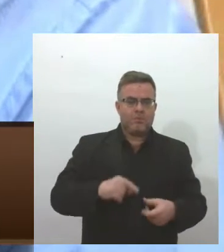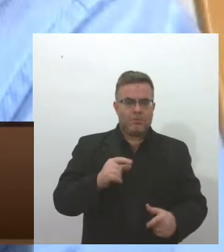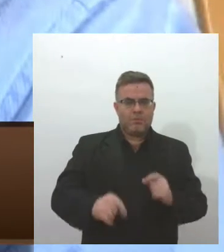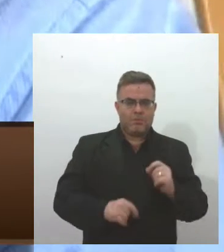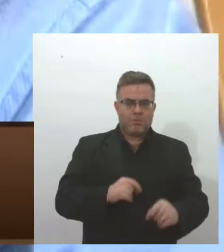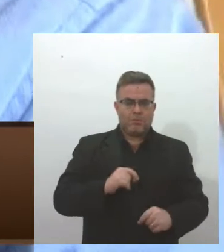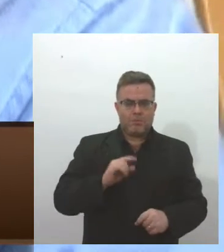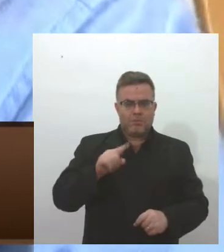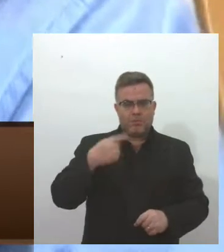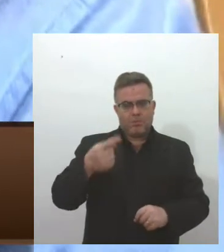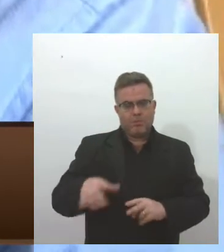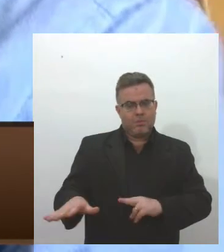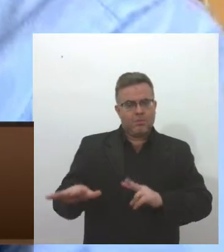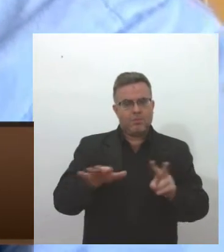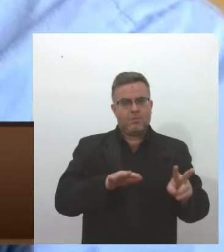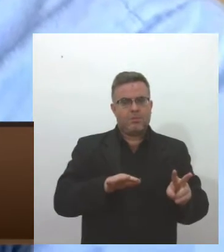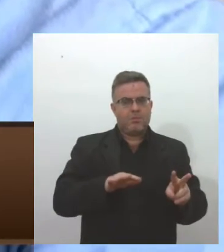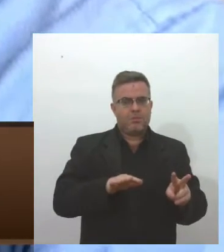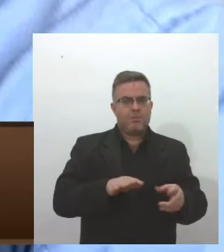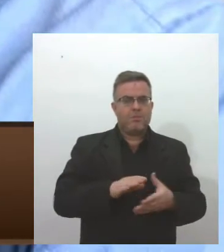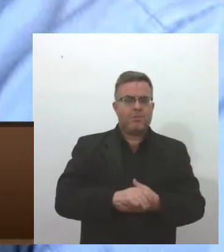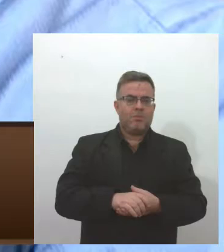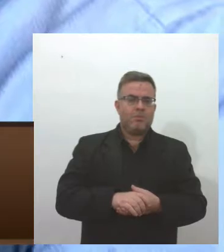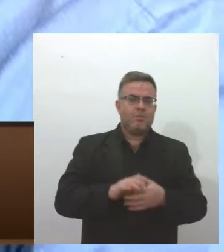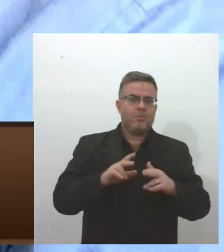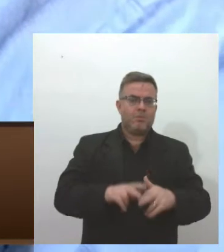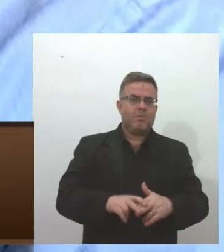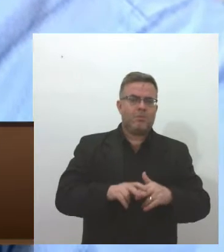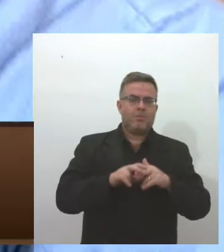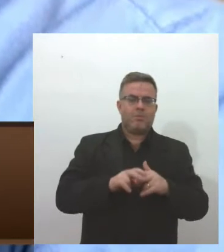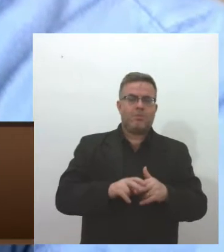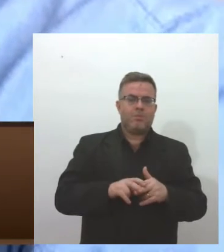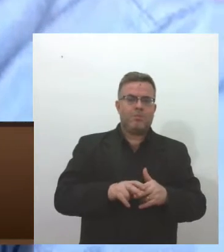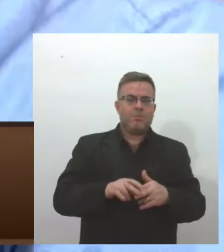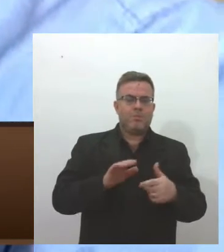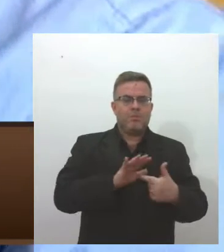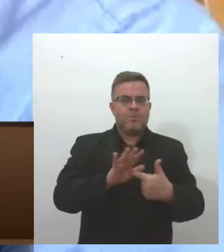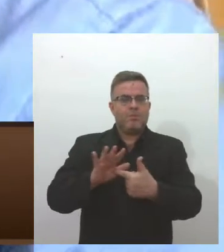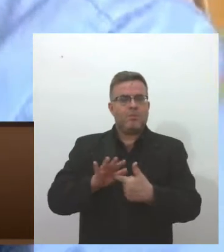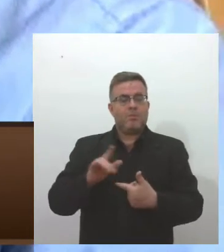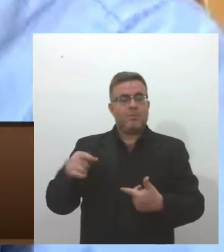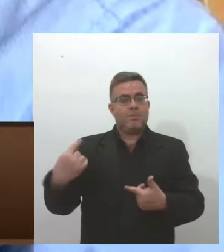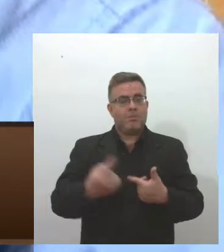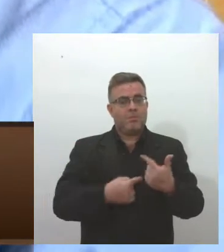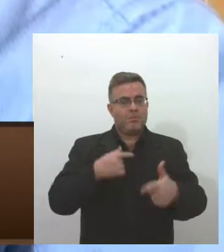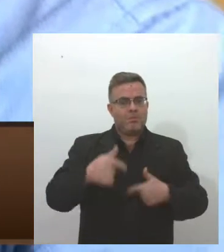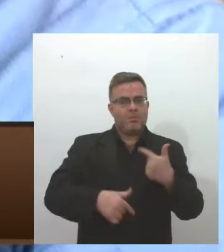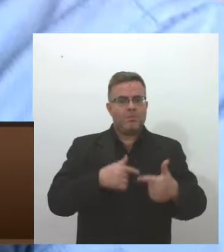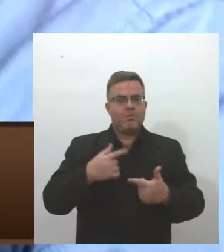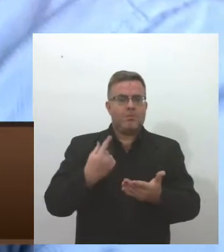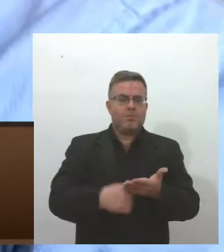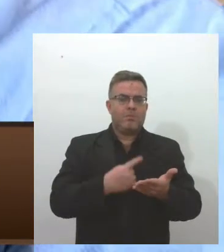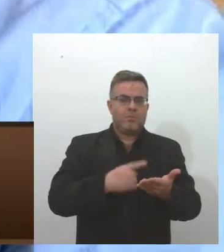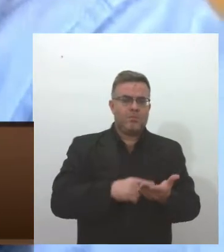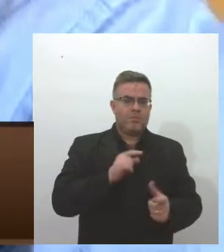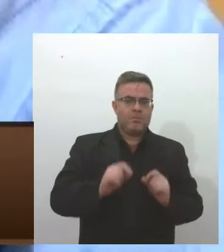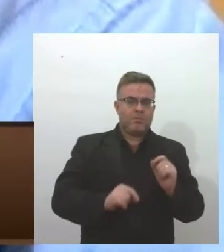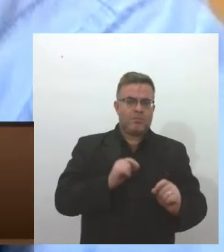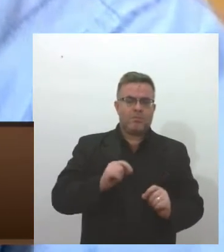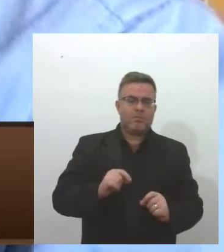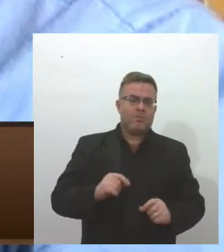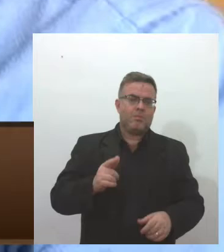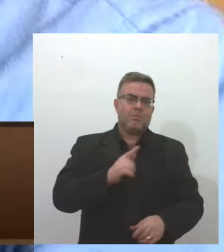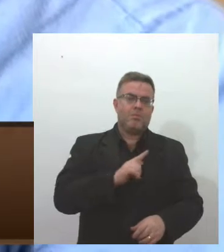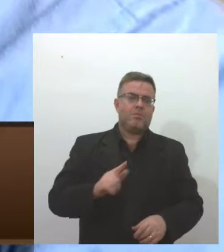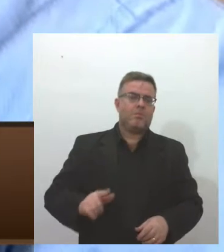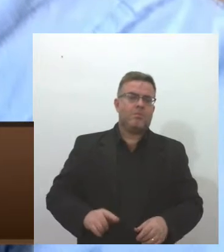próxima alta temporada. Então, assim, nós estamos trabalhando, sabemos que existem esses gargalos, mas o governo do estado